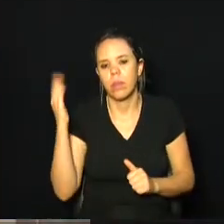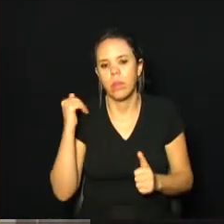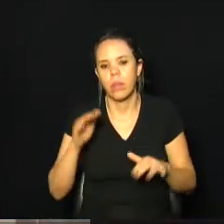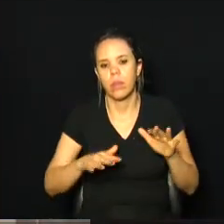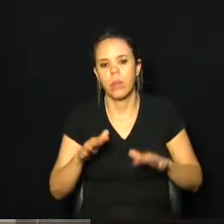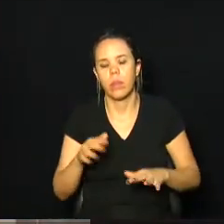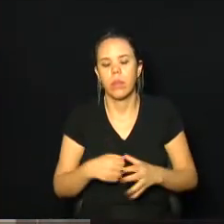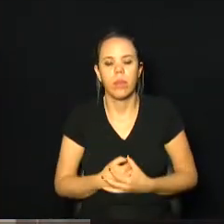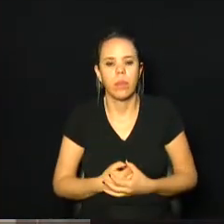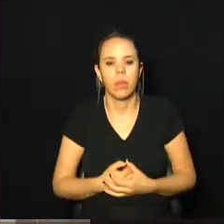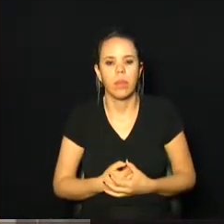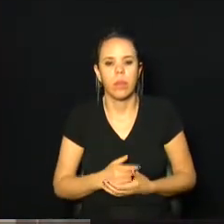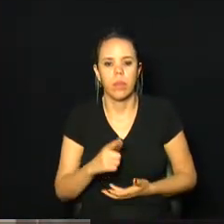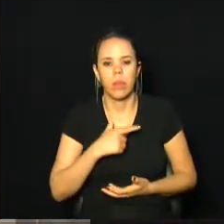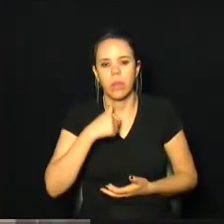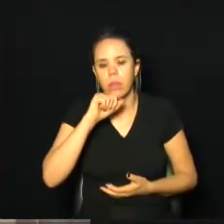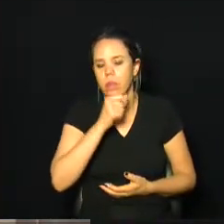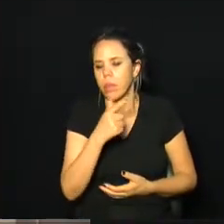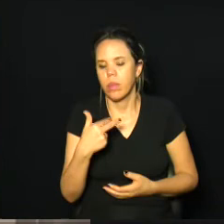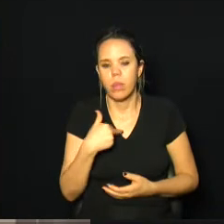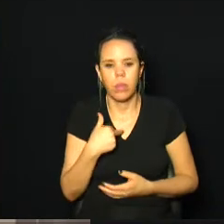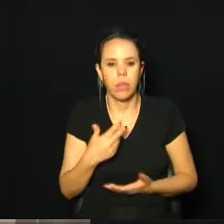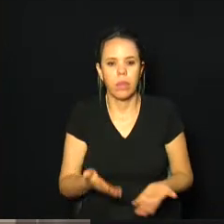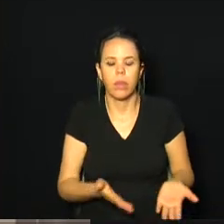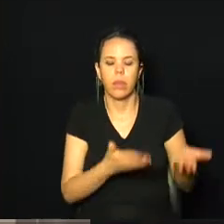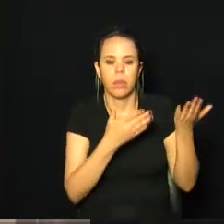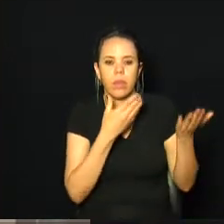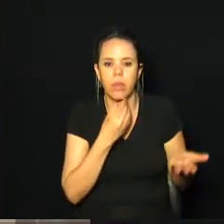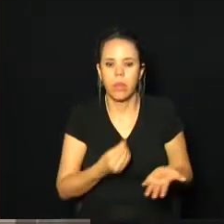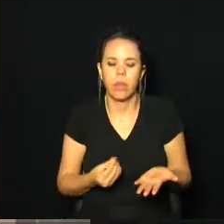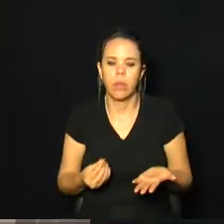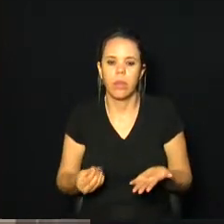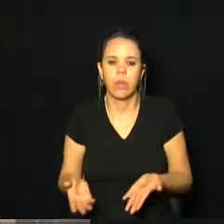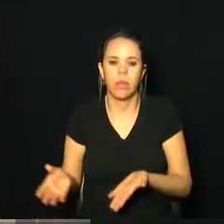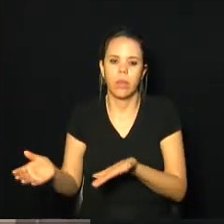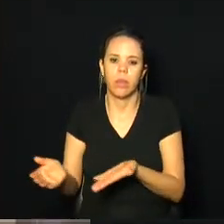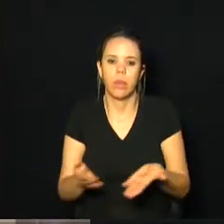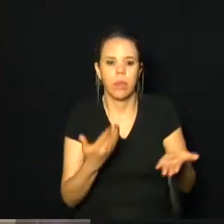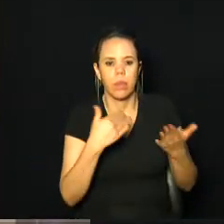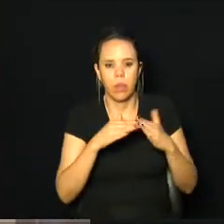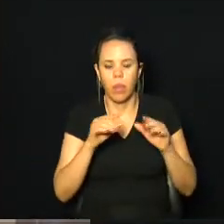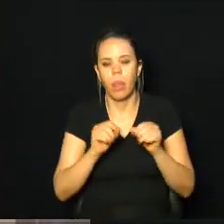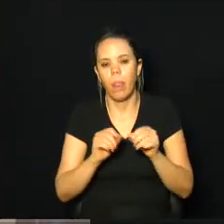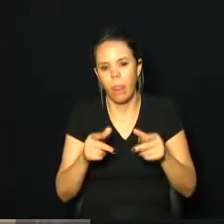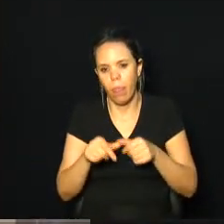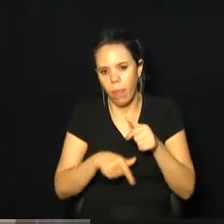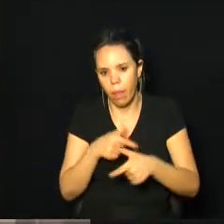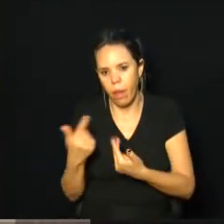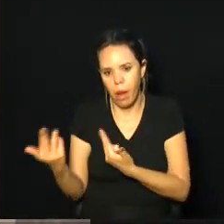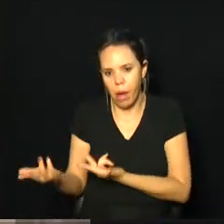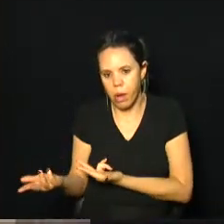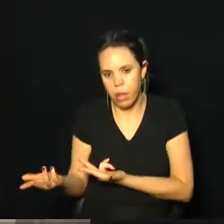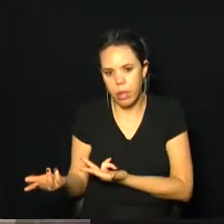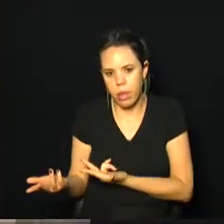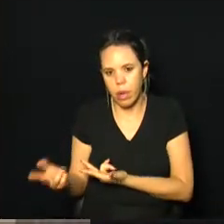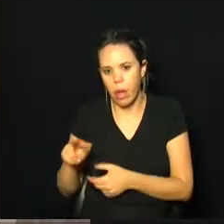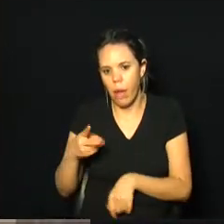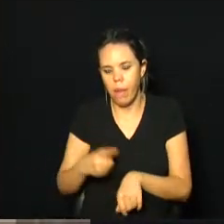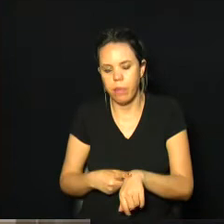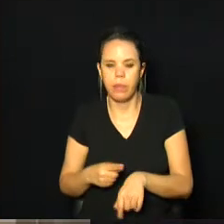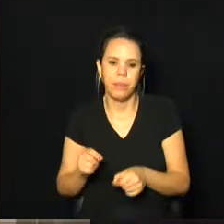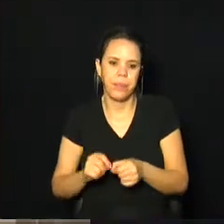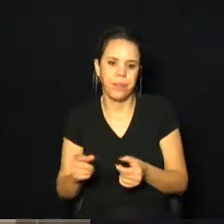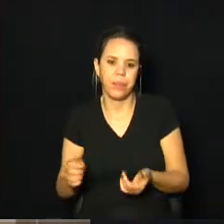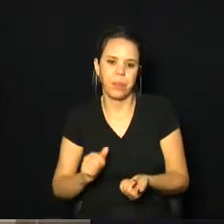vezes tem mãe que não tem condição de levar o menino, de buscar, mas a escola podia fazer um trabalho, sei lá, de contraturno e